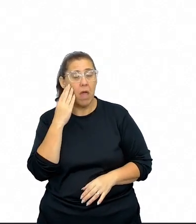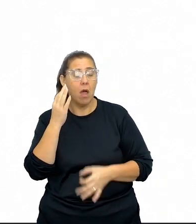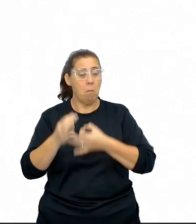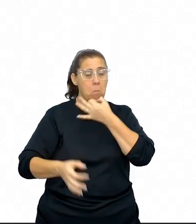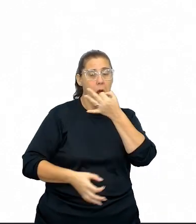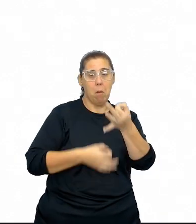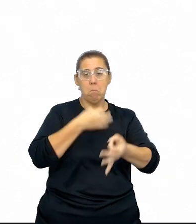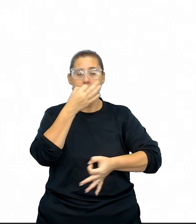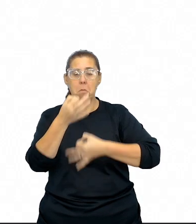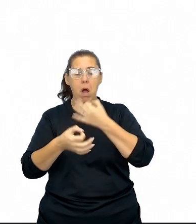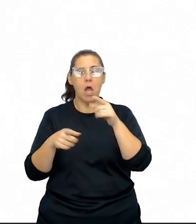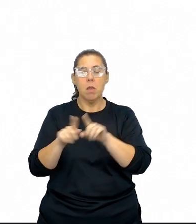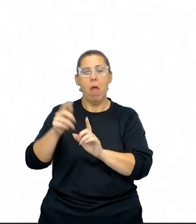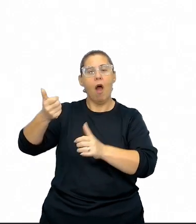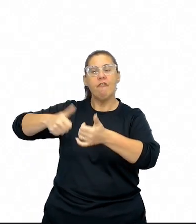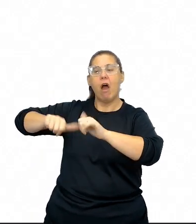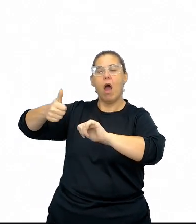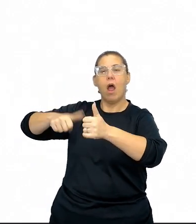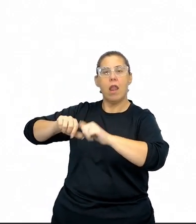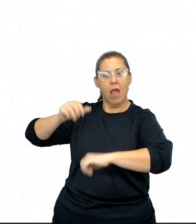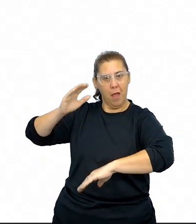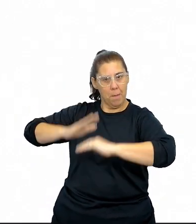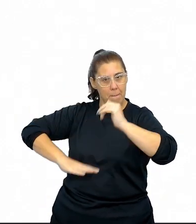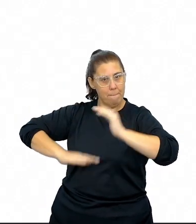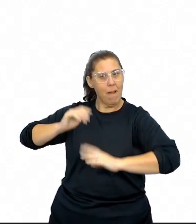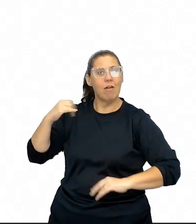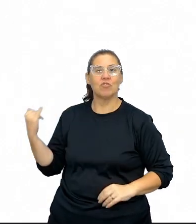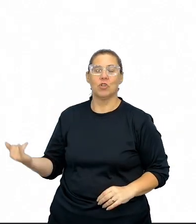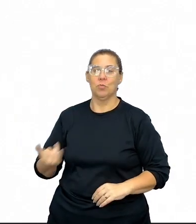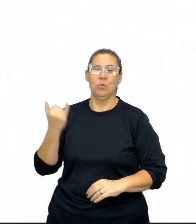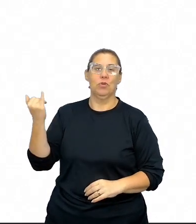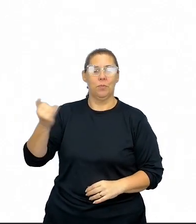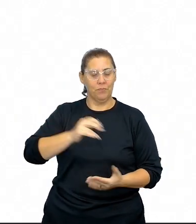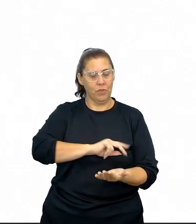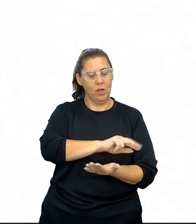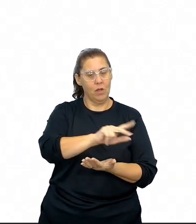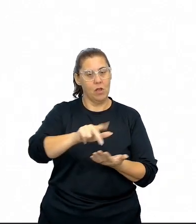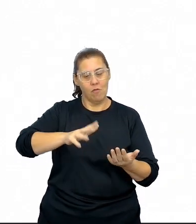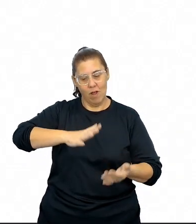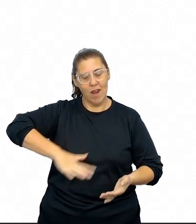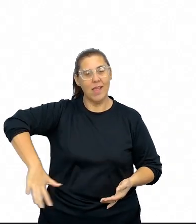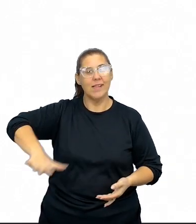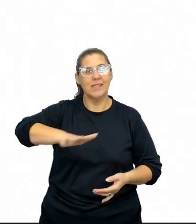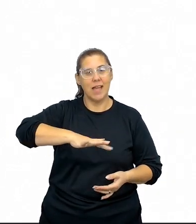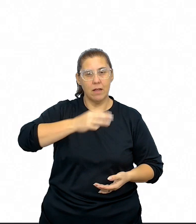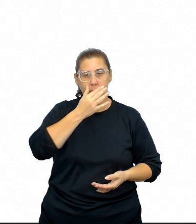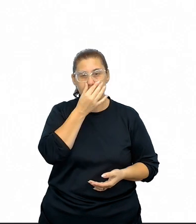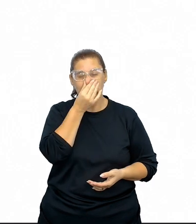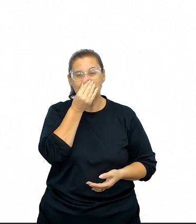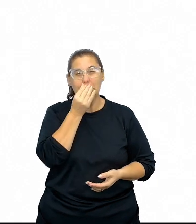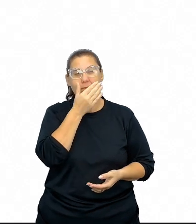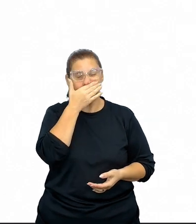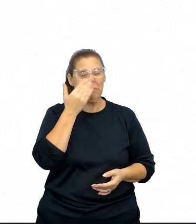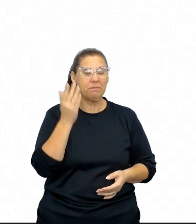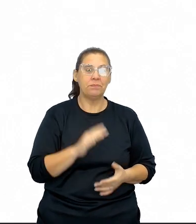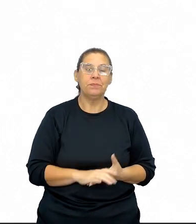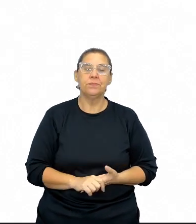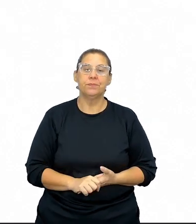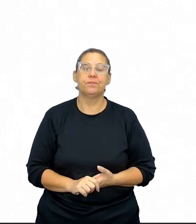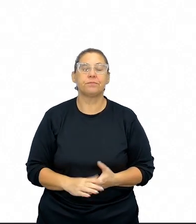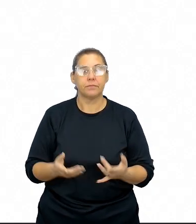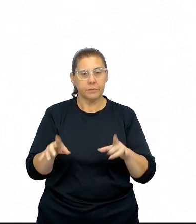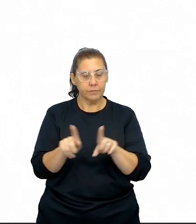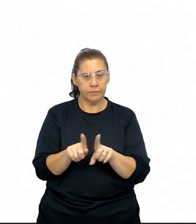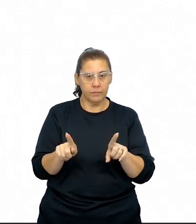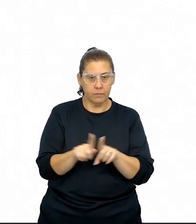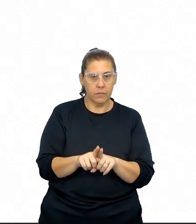e avaliar argumentos são habilidades importantes em várias esferas da circulação humana e